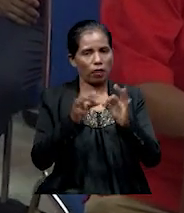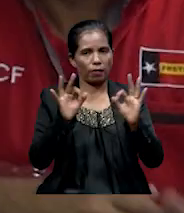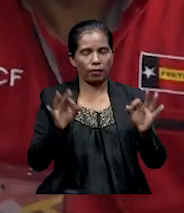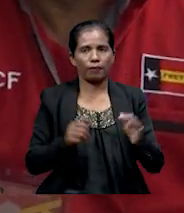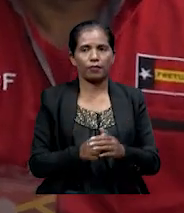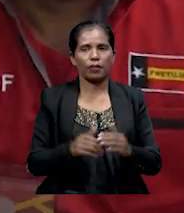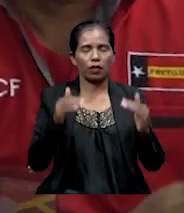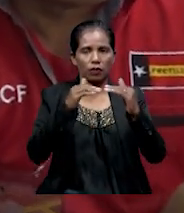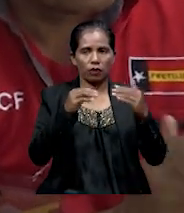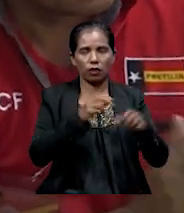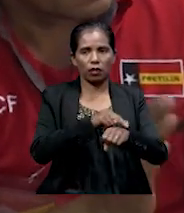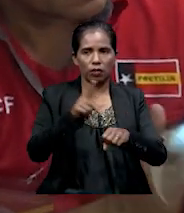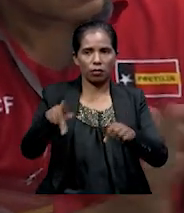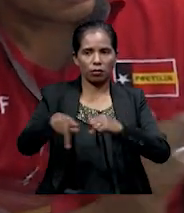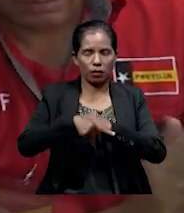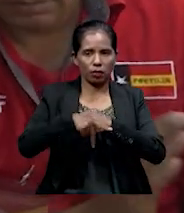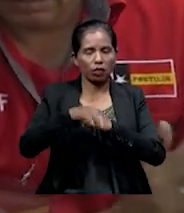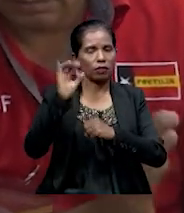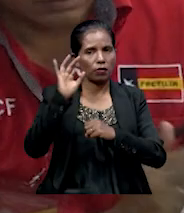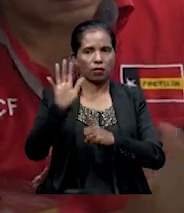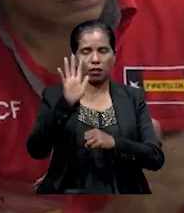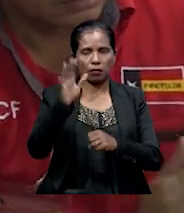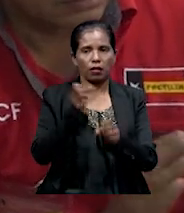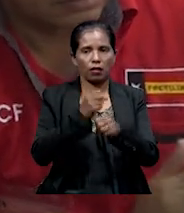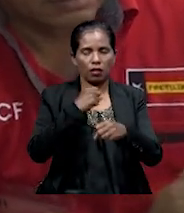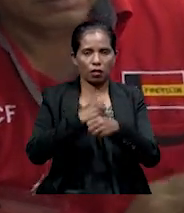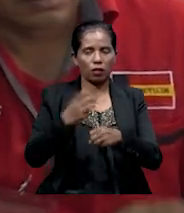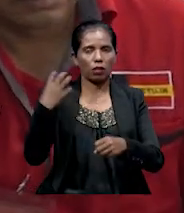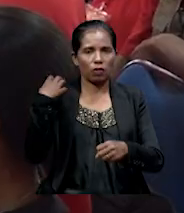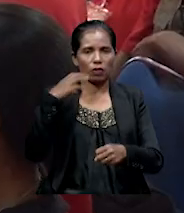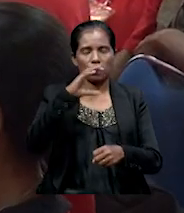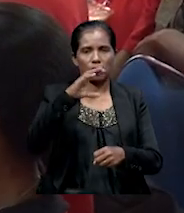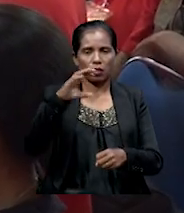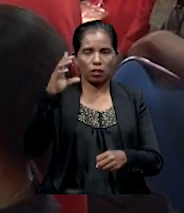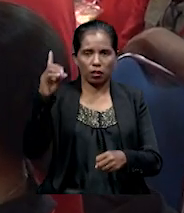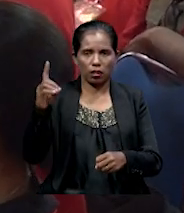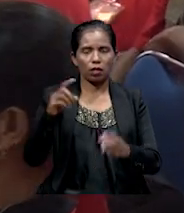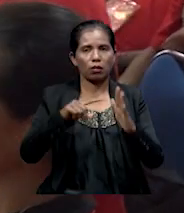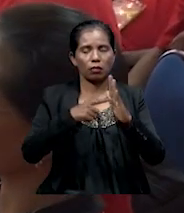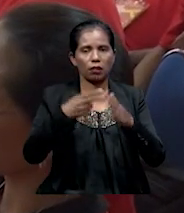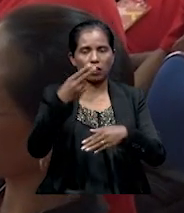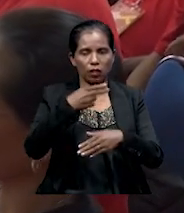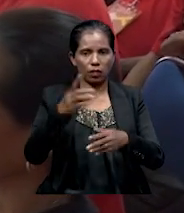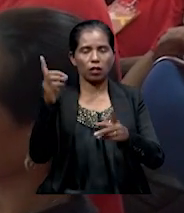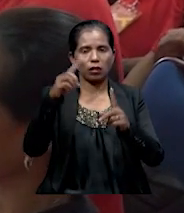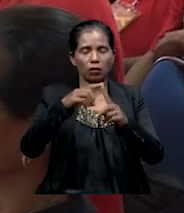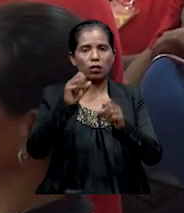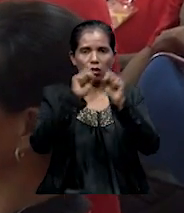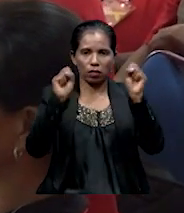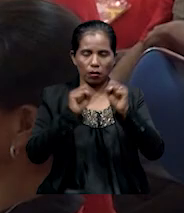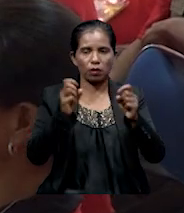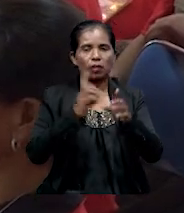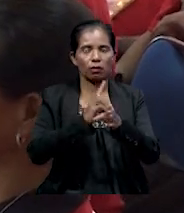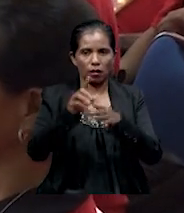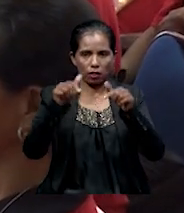Congresso Nasional Partido Fretilin badalima ne realiza iha centro convenções dili hahu husi quinta to sábado semana ne no